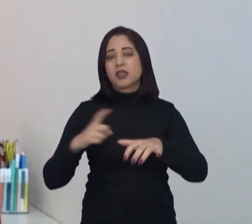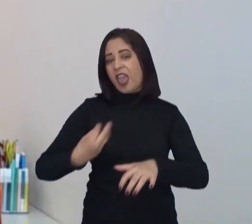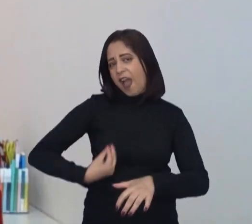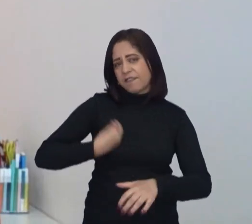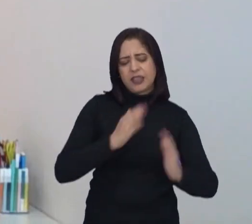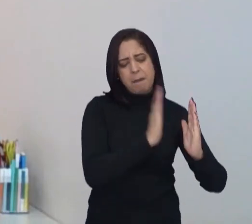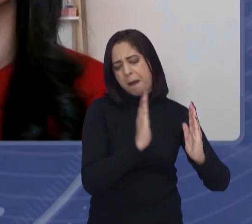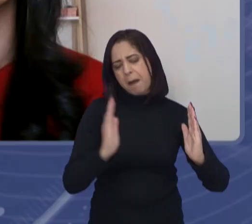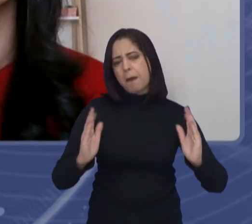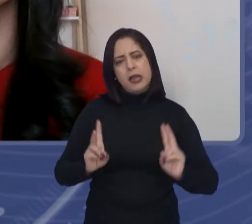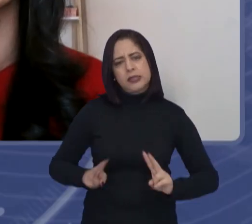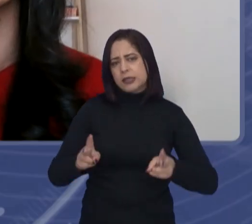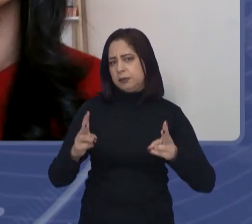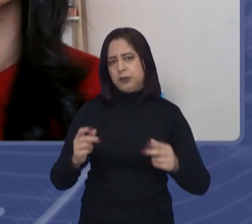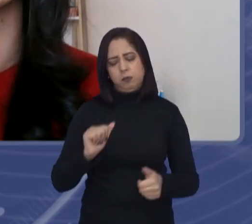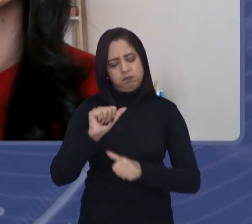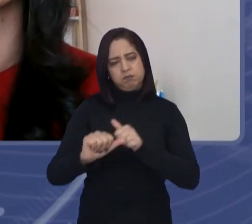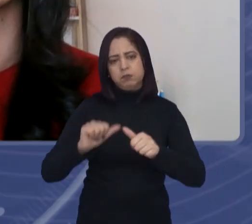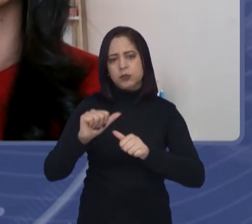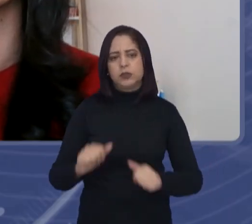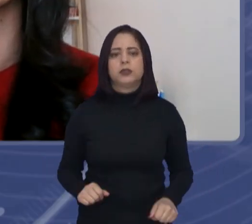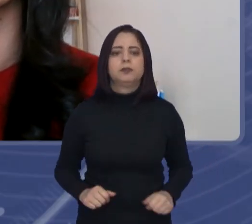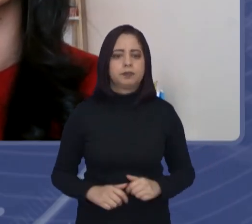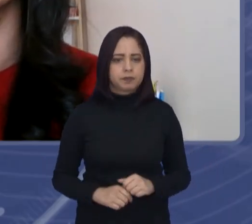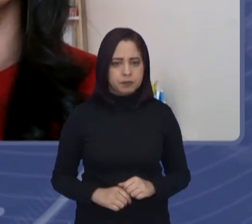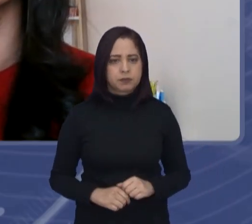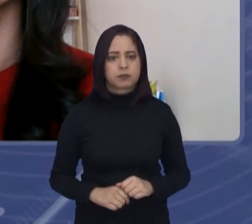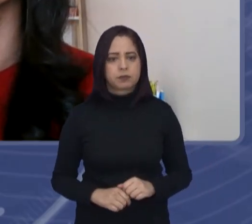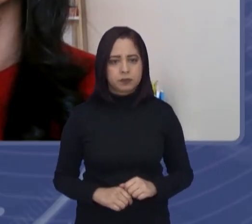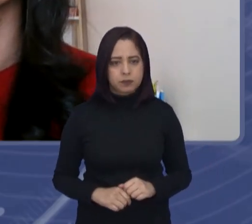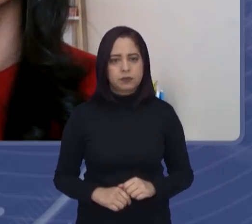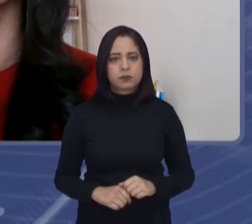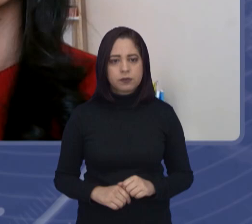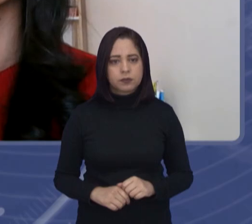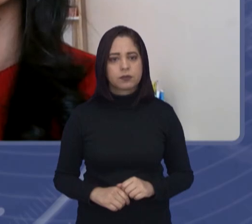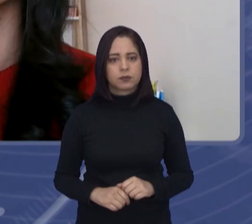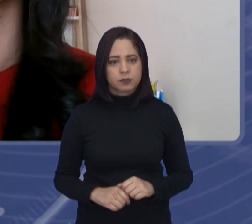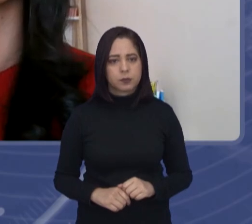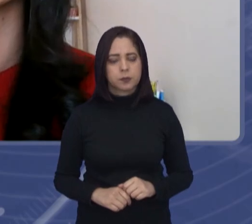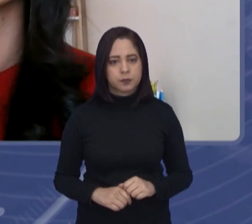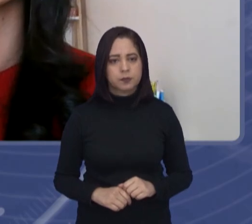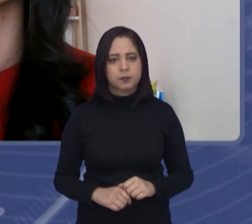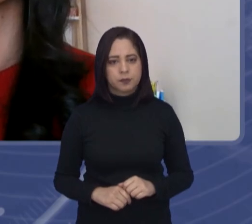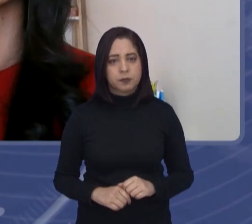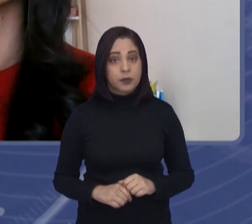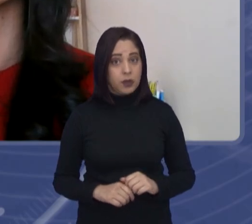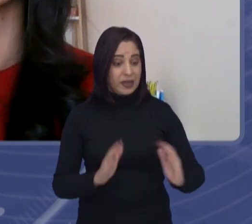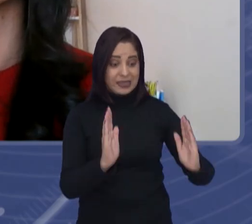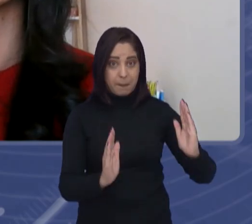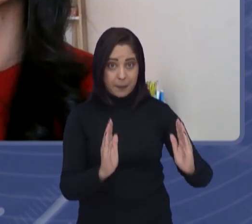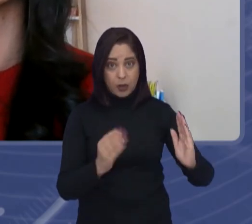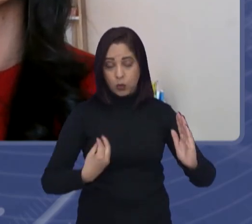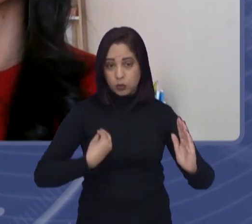mesmo do indivíduo. Sem dúvida. Formação. E eu acho que nessa fase da vida, né, eu acho